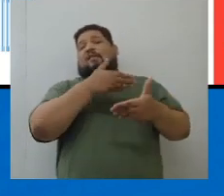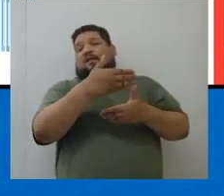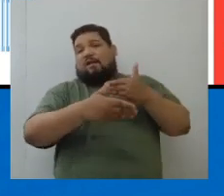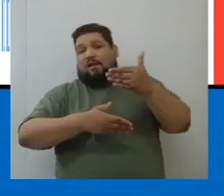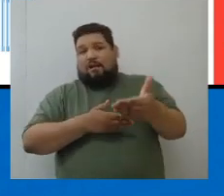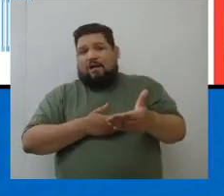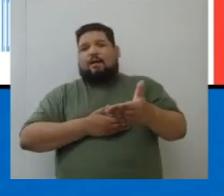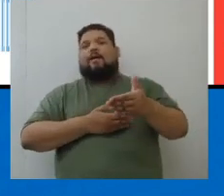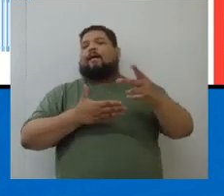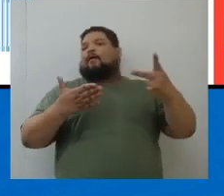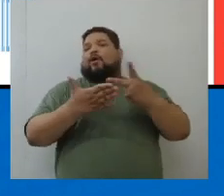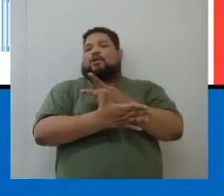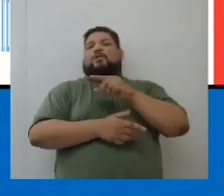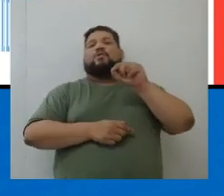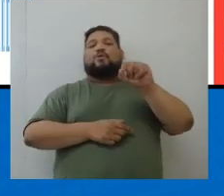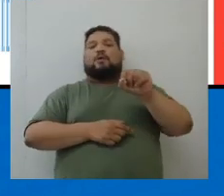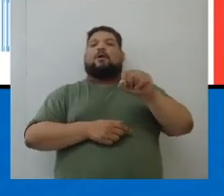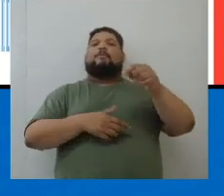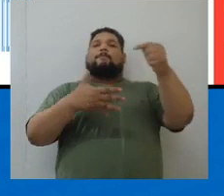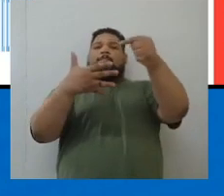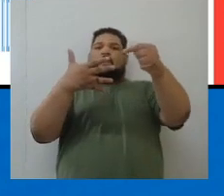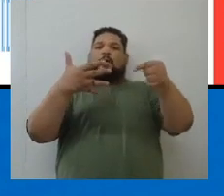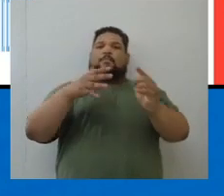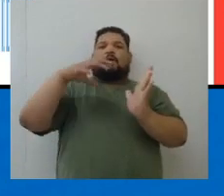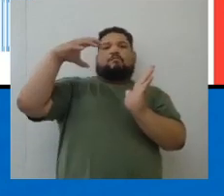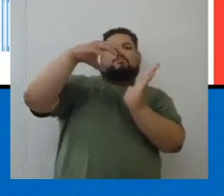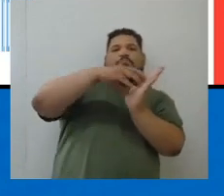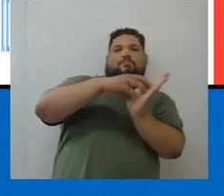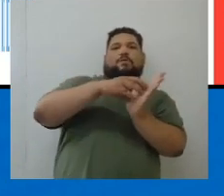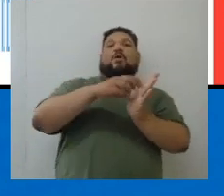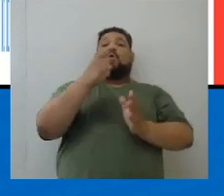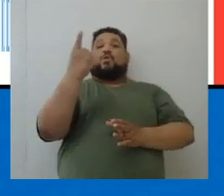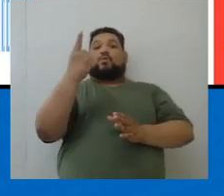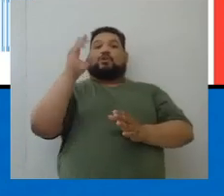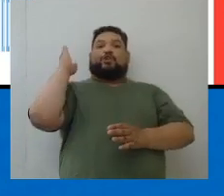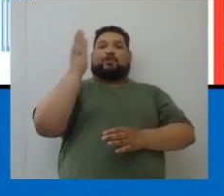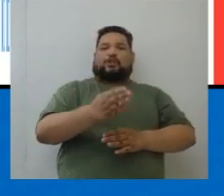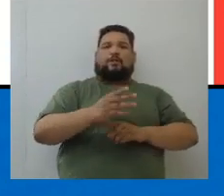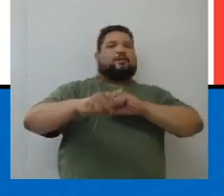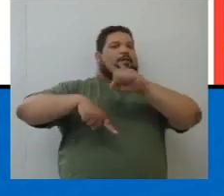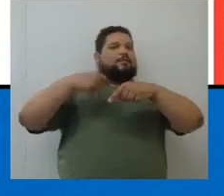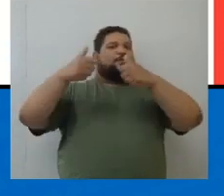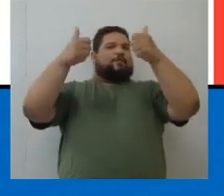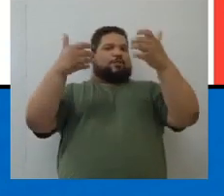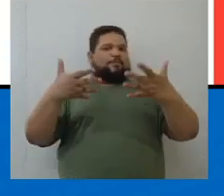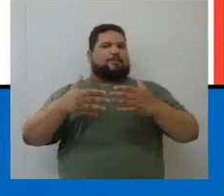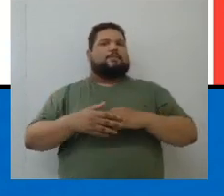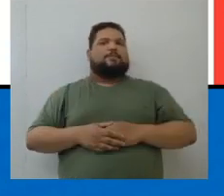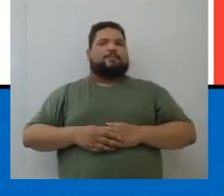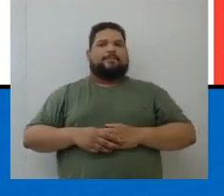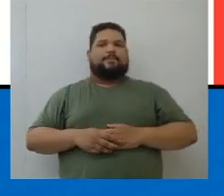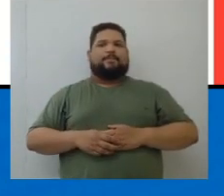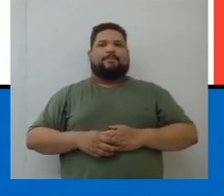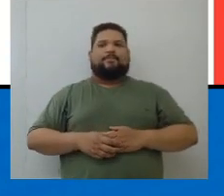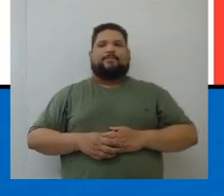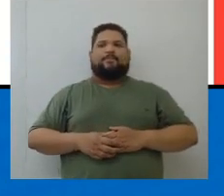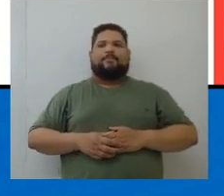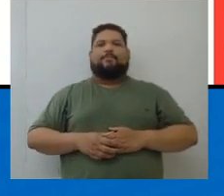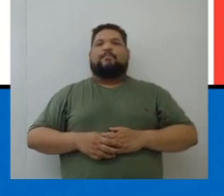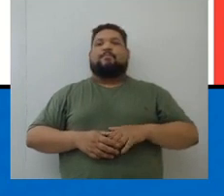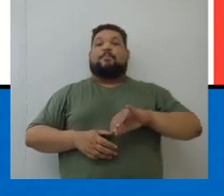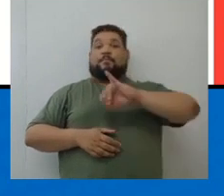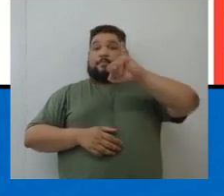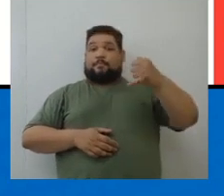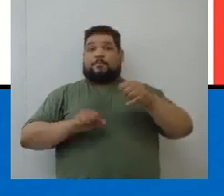vão concentrar todos os elementos de uma vez só. E a gente vai falar sobre isso já já. Tá? Então, vamos começar falando